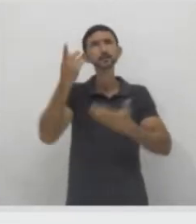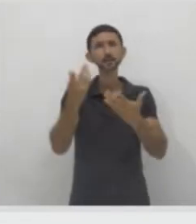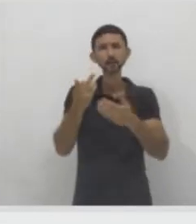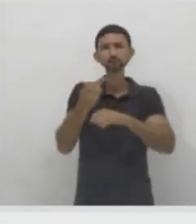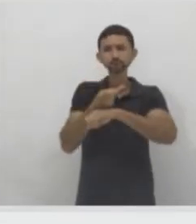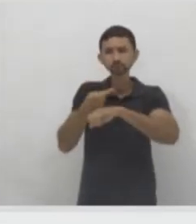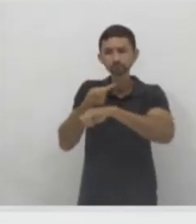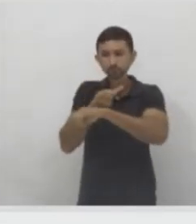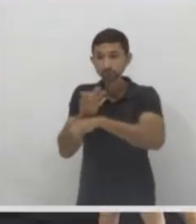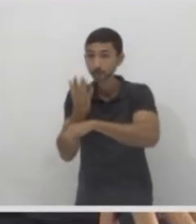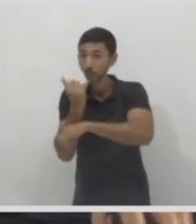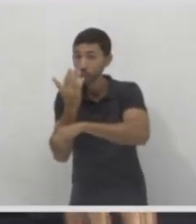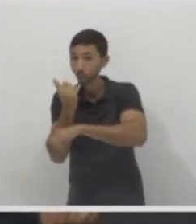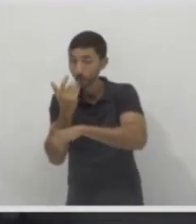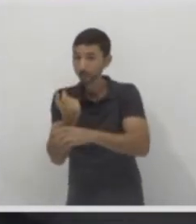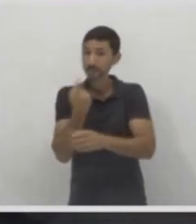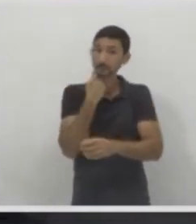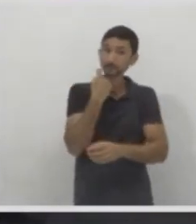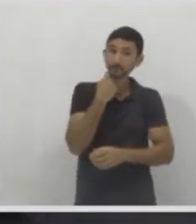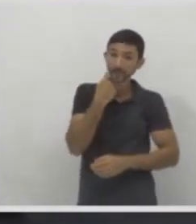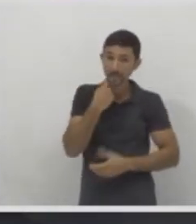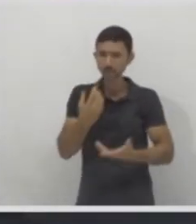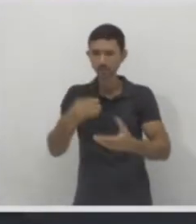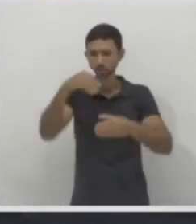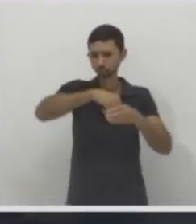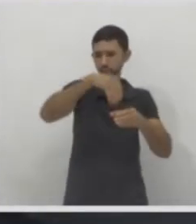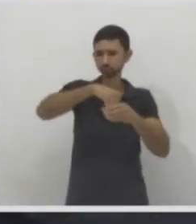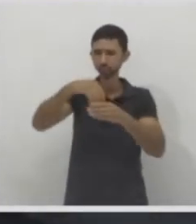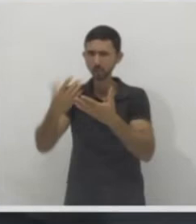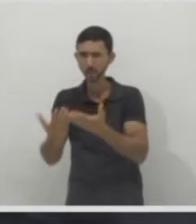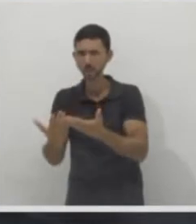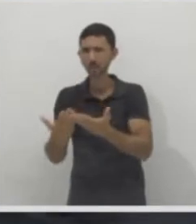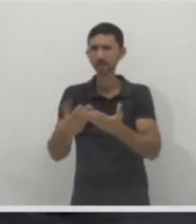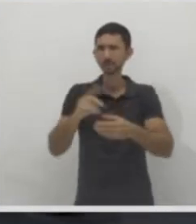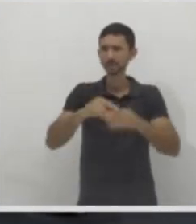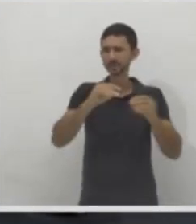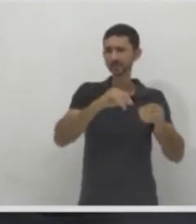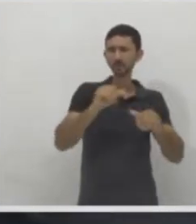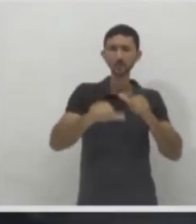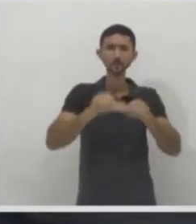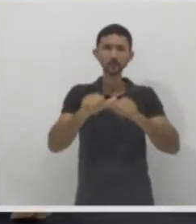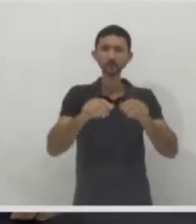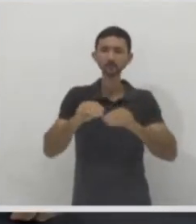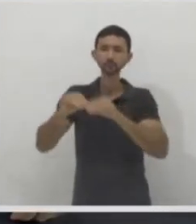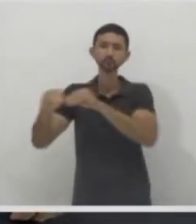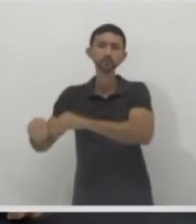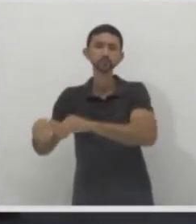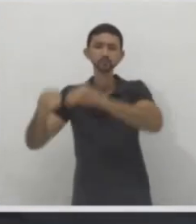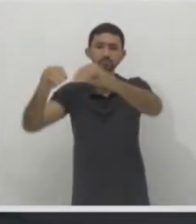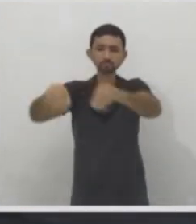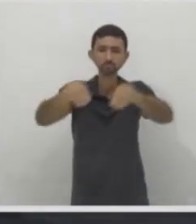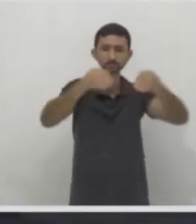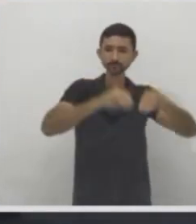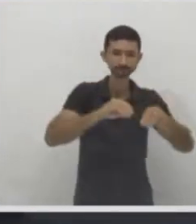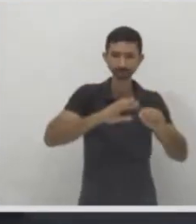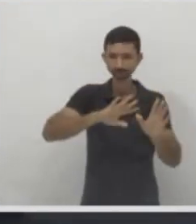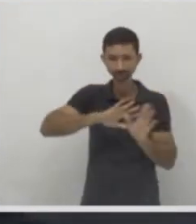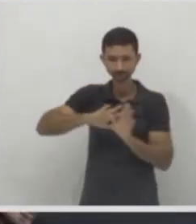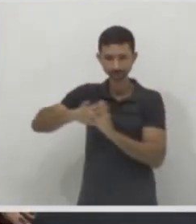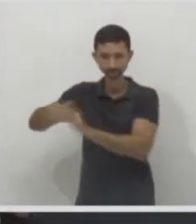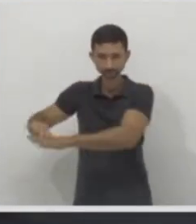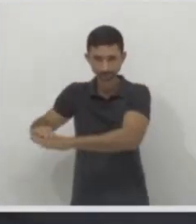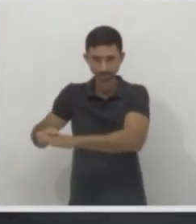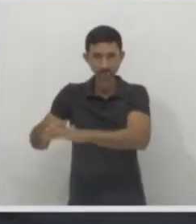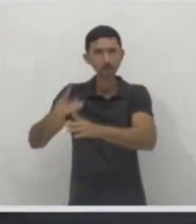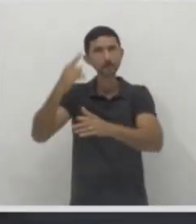buscar esse alimento, ter uma fartura maior desse alimento, sem precisar estar se locomovendo o tempo todo. Então já começou a surgir a